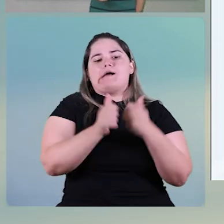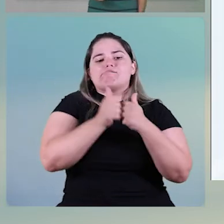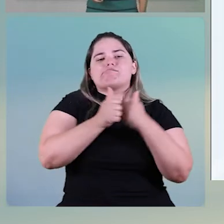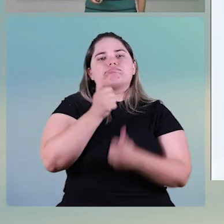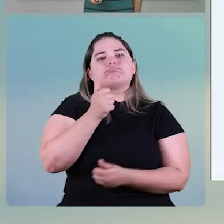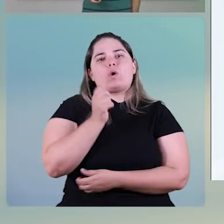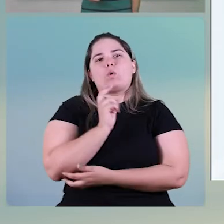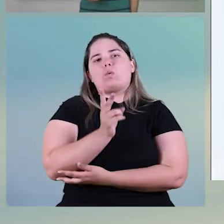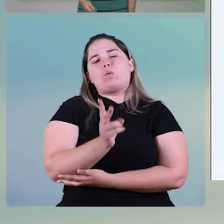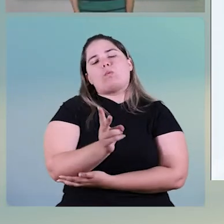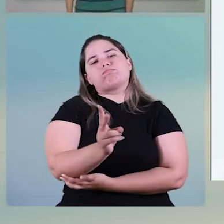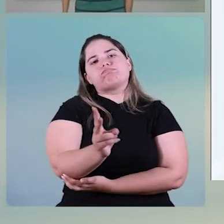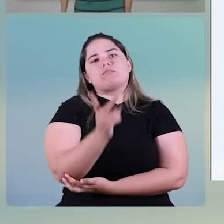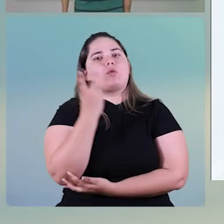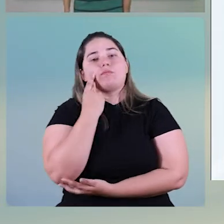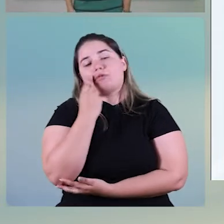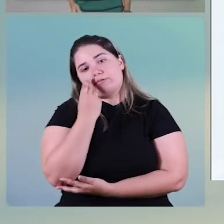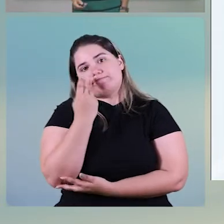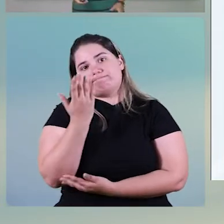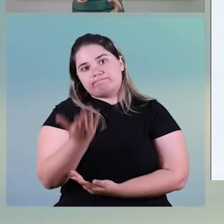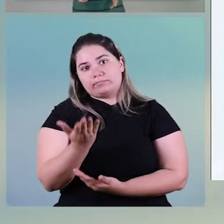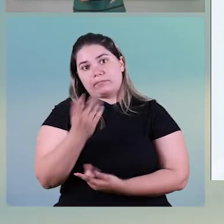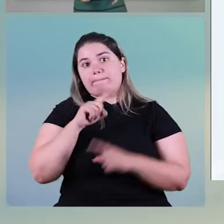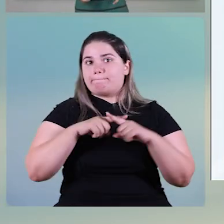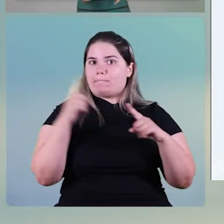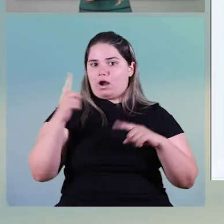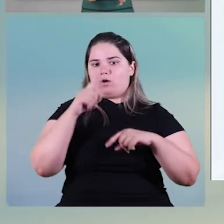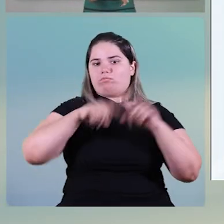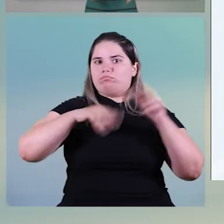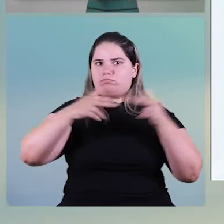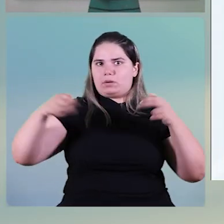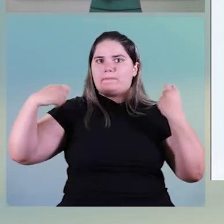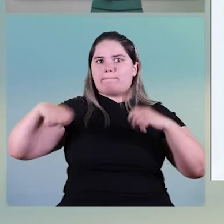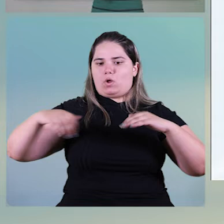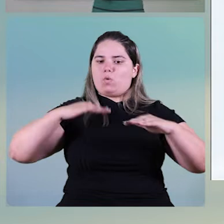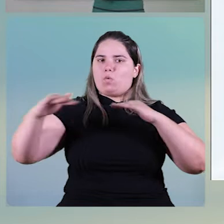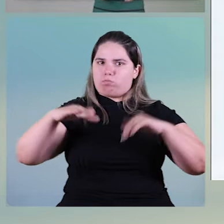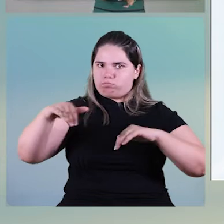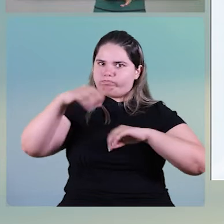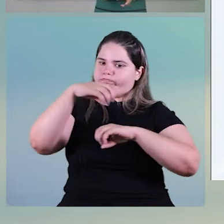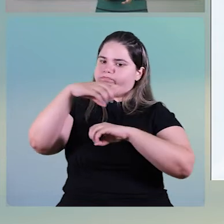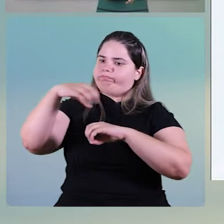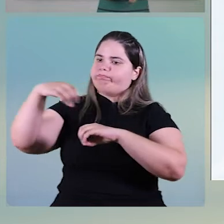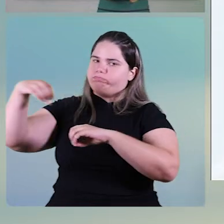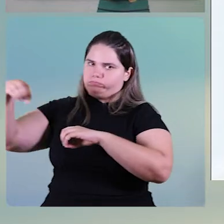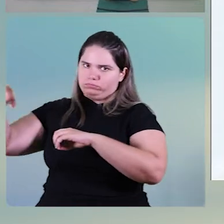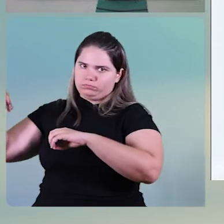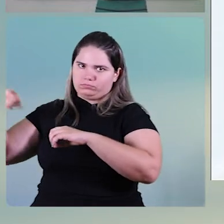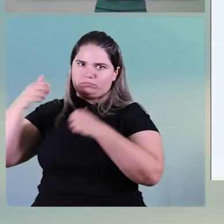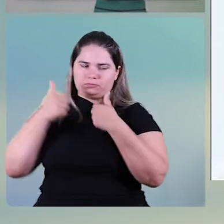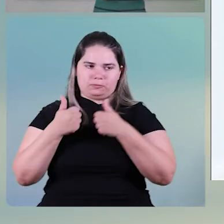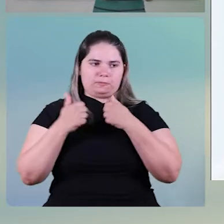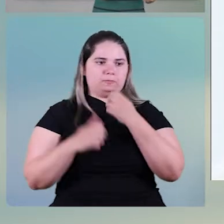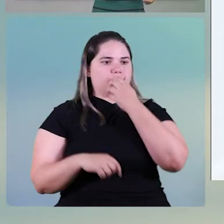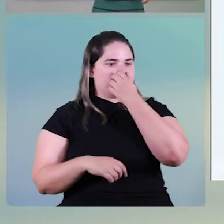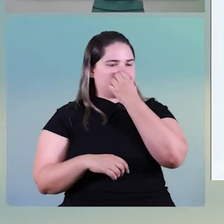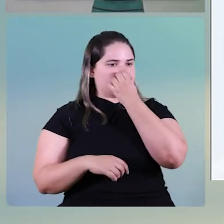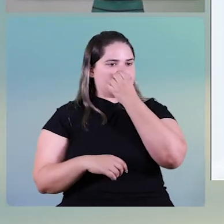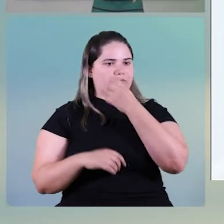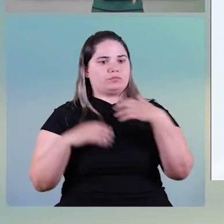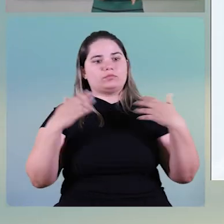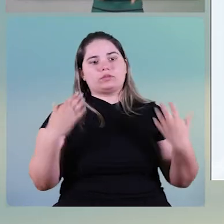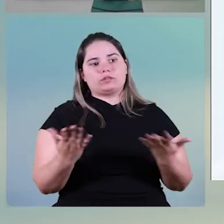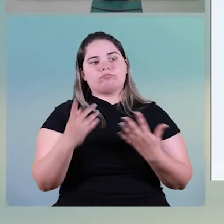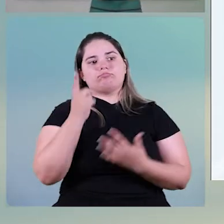corpo permaneça em movimento. E aí você tem a força de atrito estático máximo, é o coeficiente de atrito estático